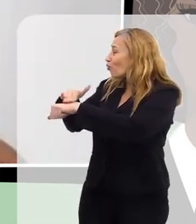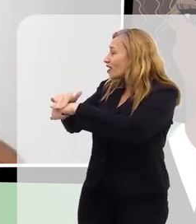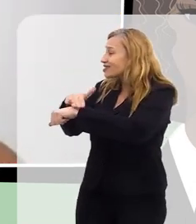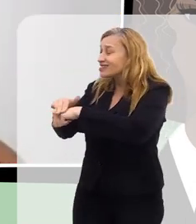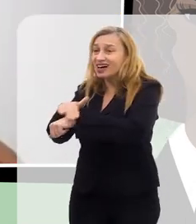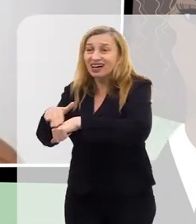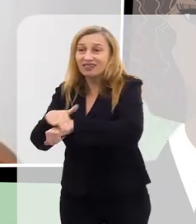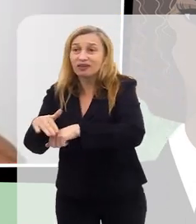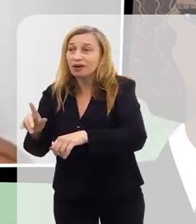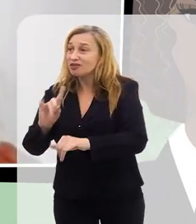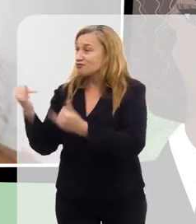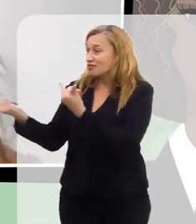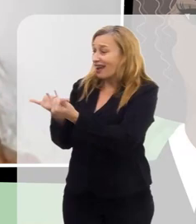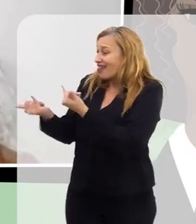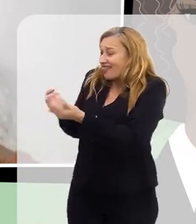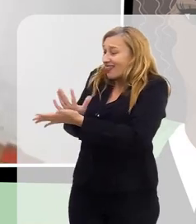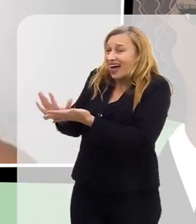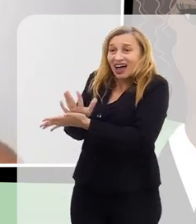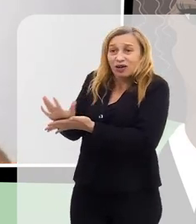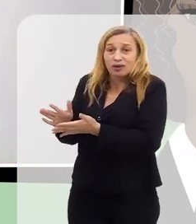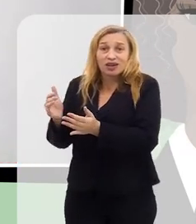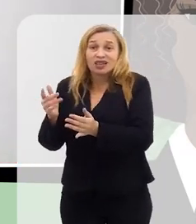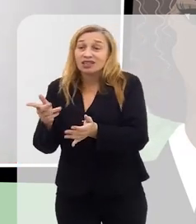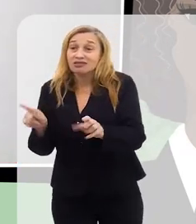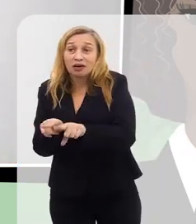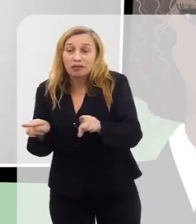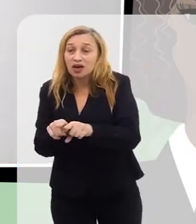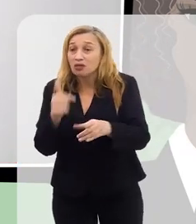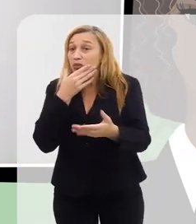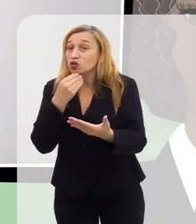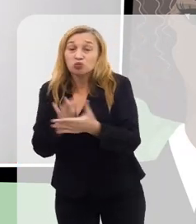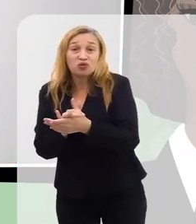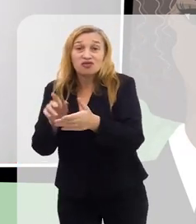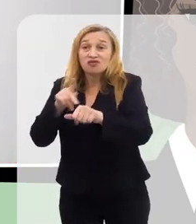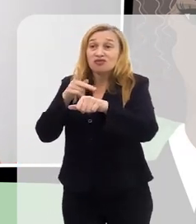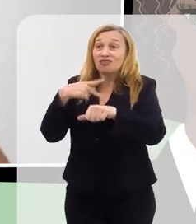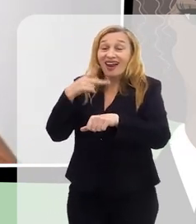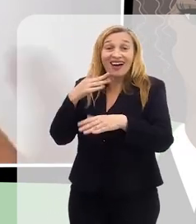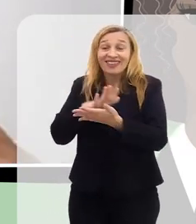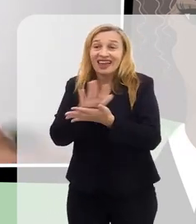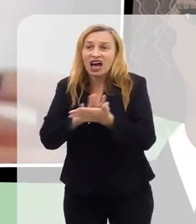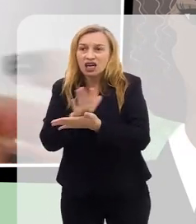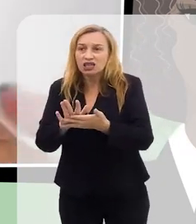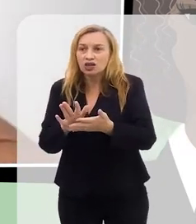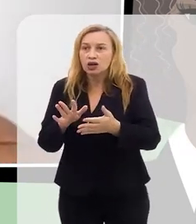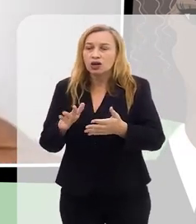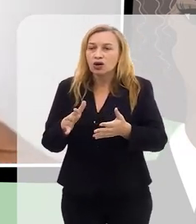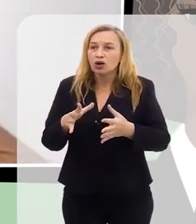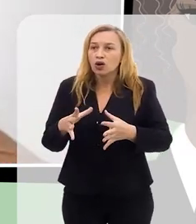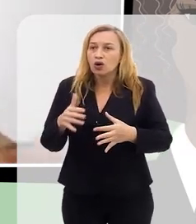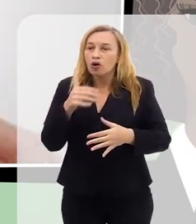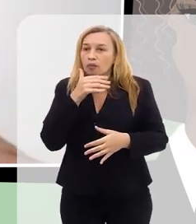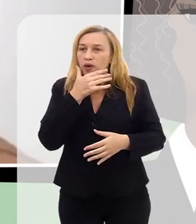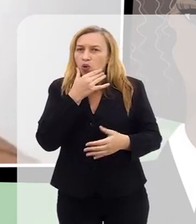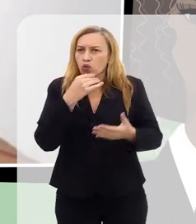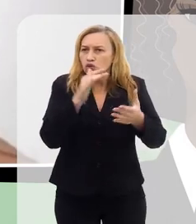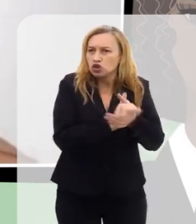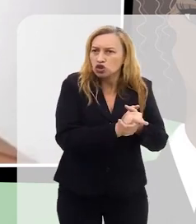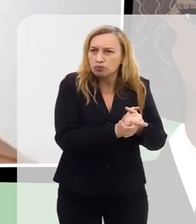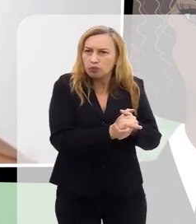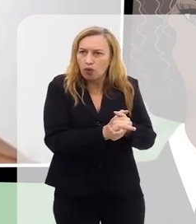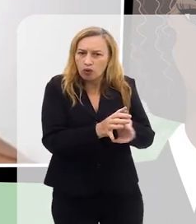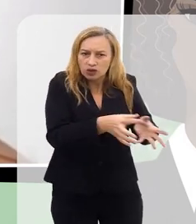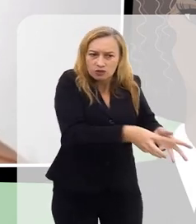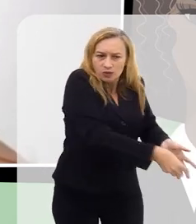eles, mas não falavam nem comigo e nem com meu companheiro. Então, quando eles arrancam, meu marido arranca a cama com